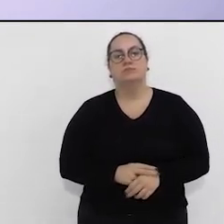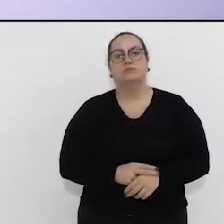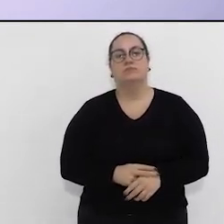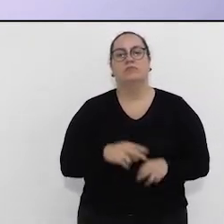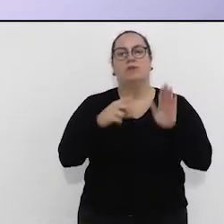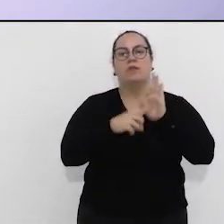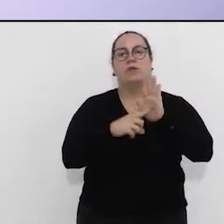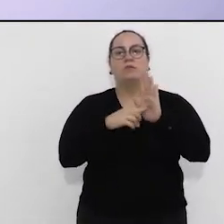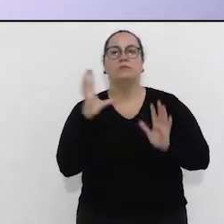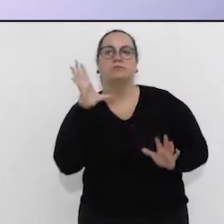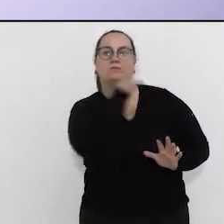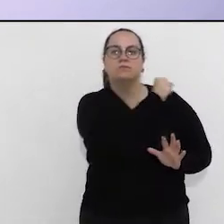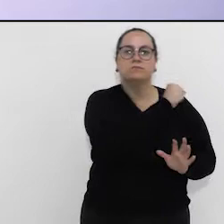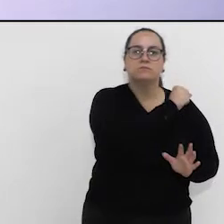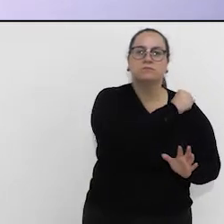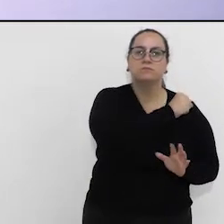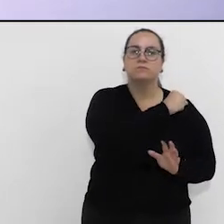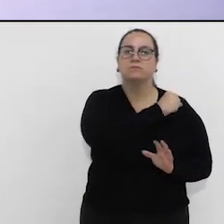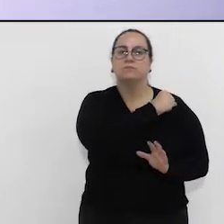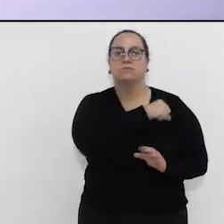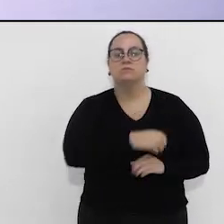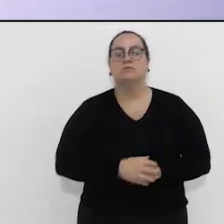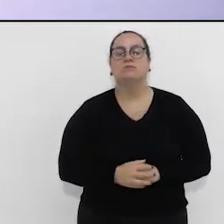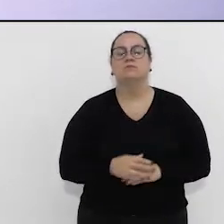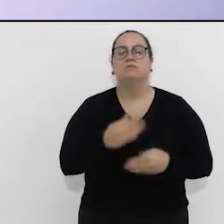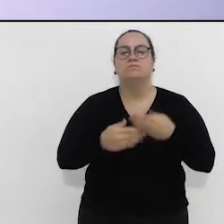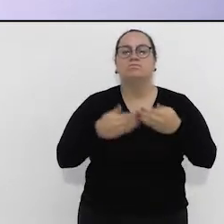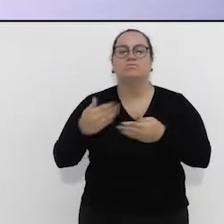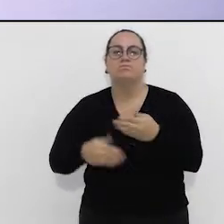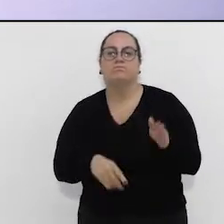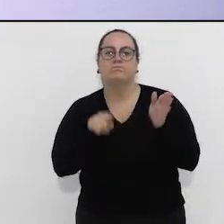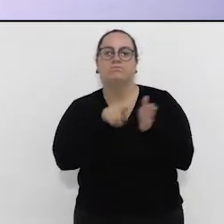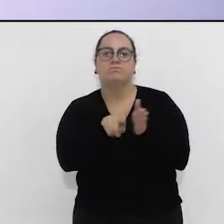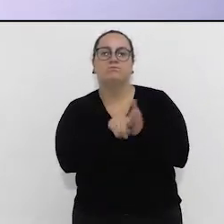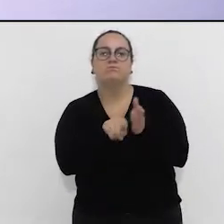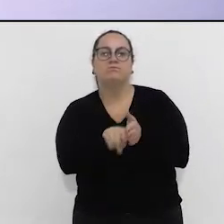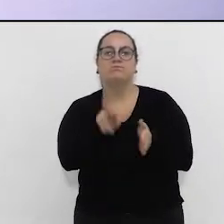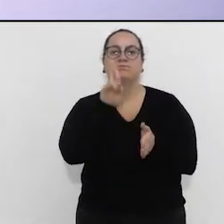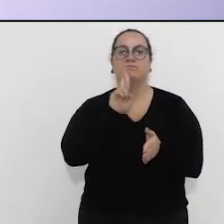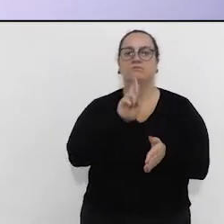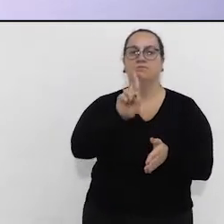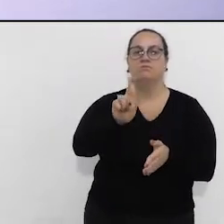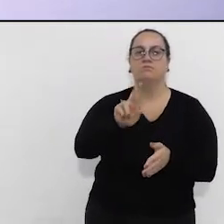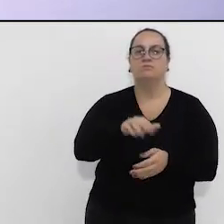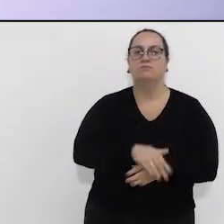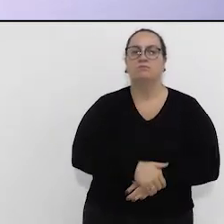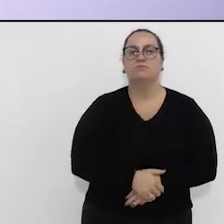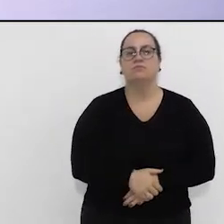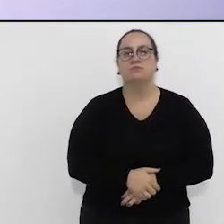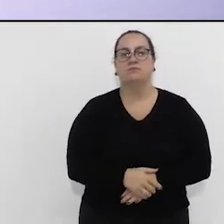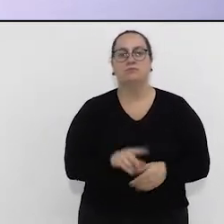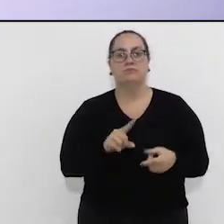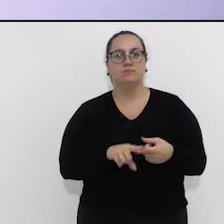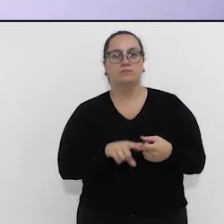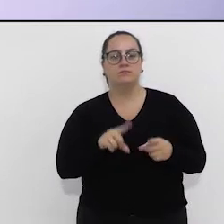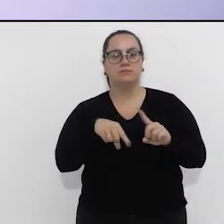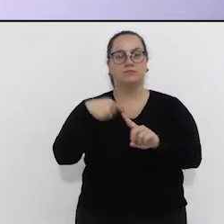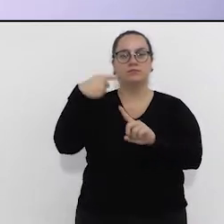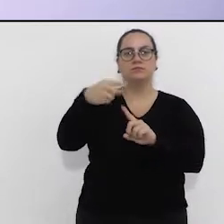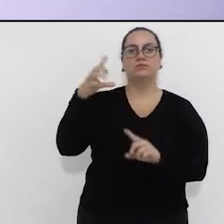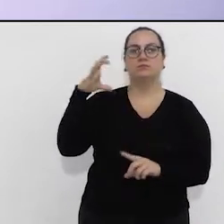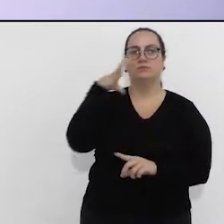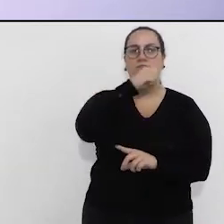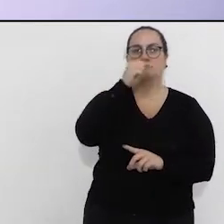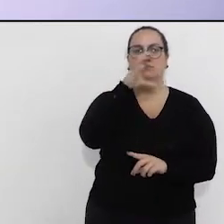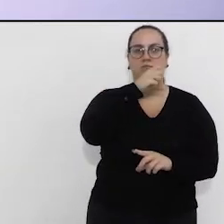sujo e ao entrevistado que seja ágil e objetivo nas respostas pois quanto maior